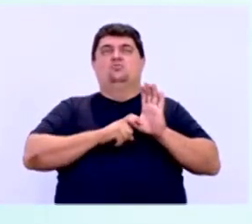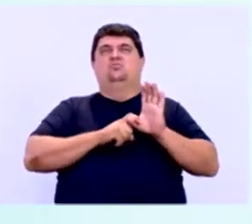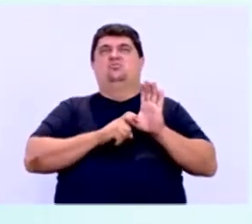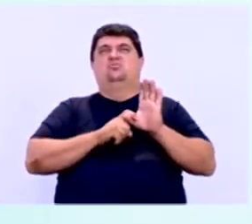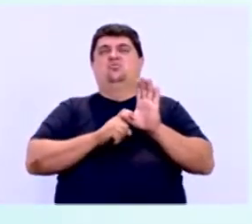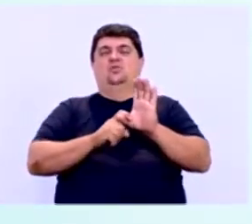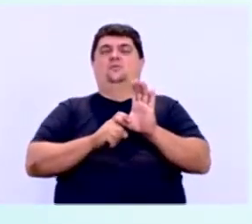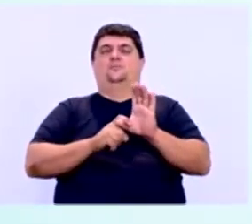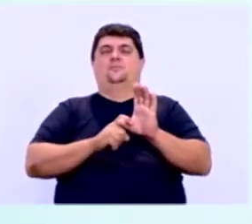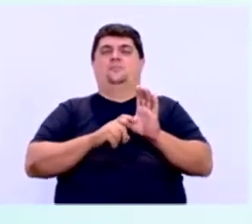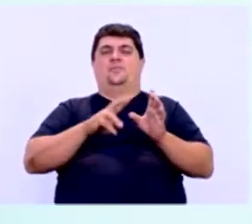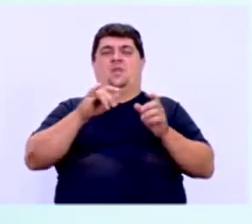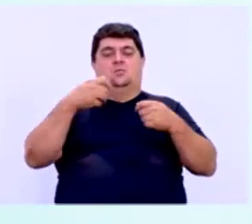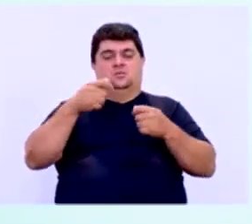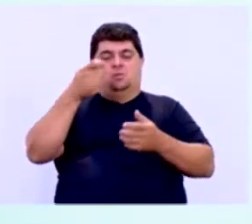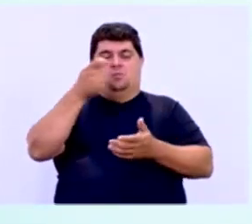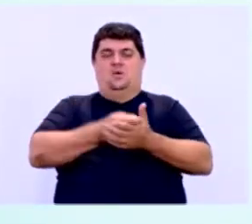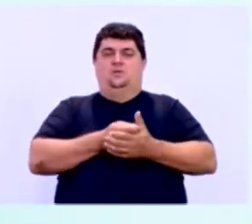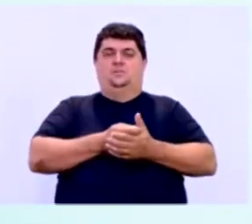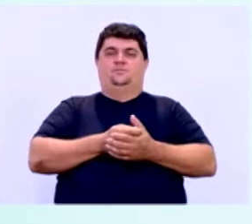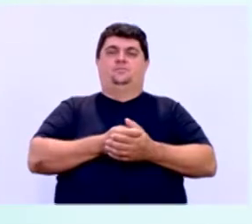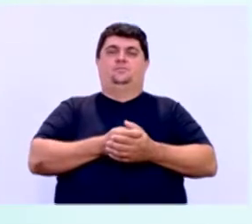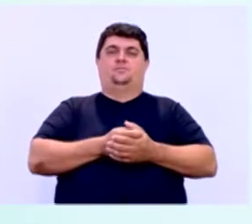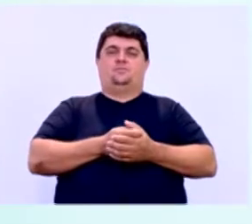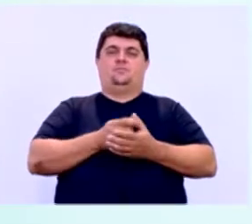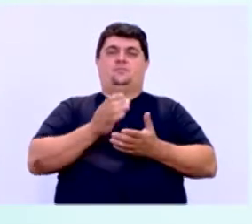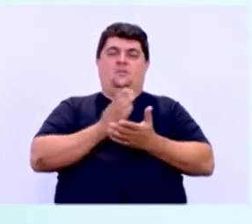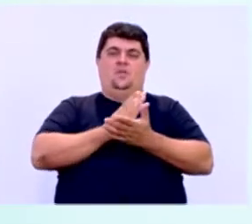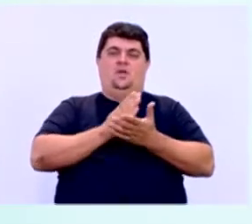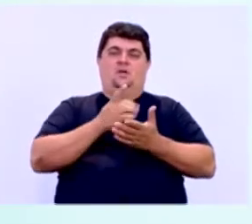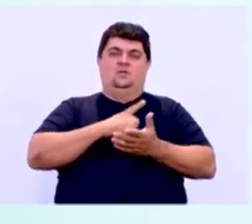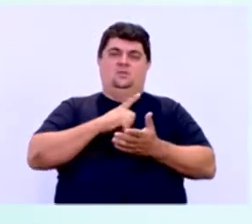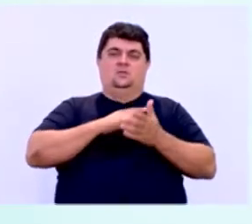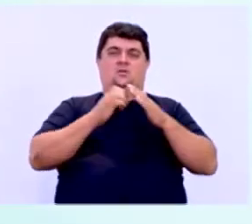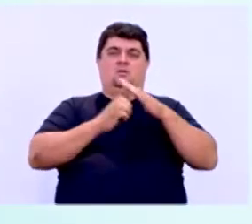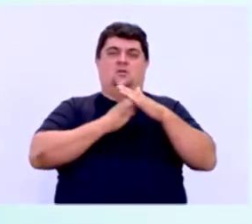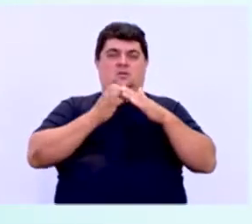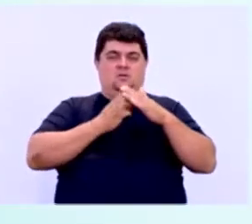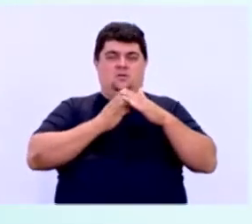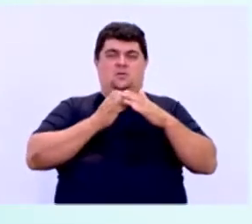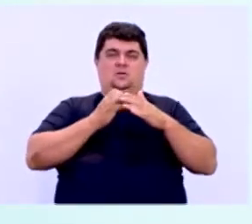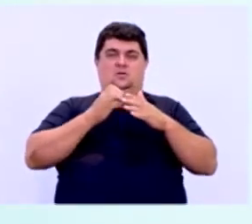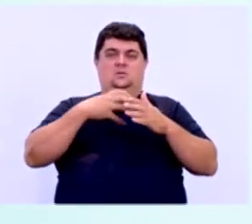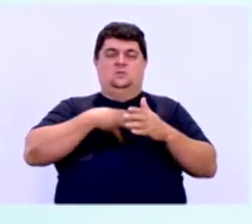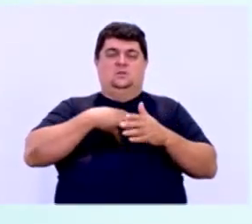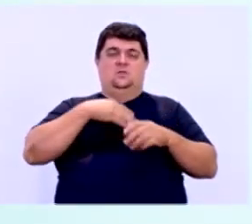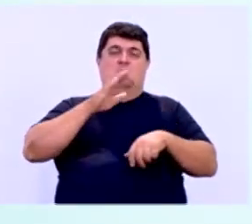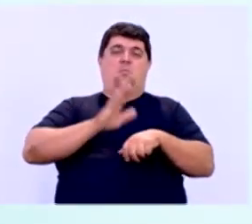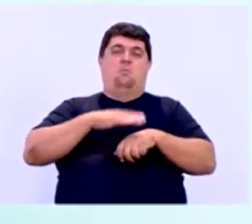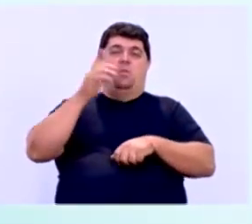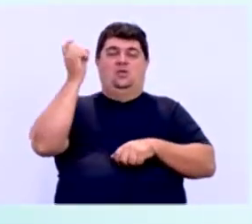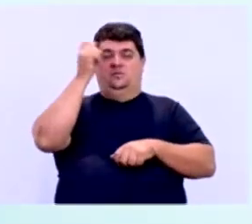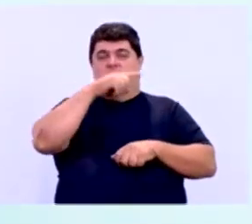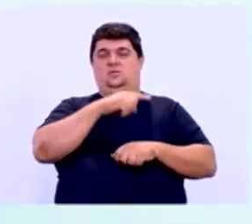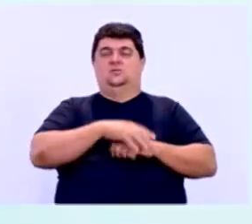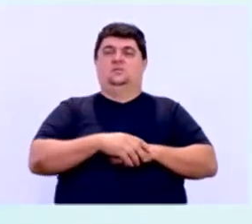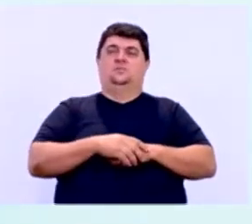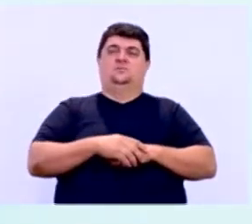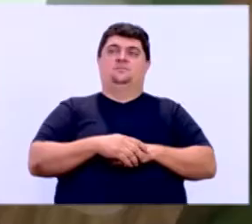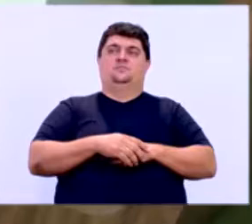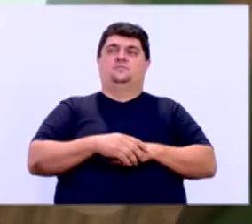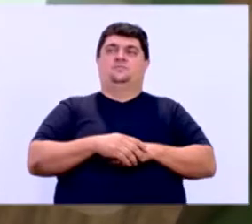ser pago pela sua organização. E muitas das vezes a organização acaba não conseguindo saldar esse financiamento, né,